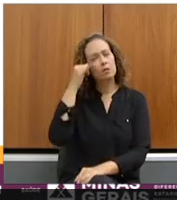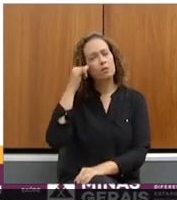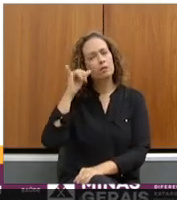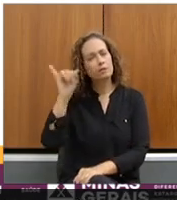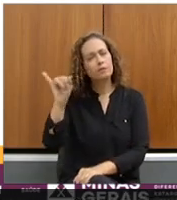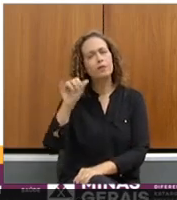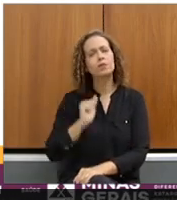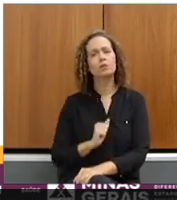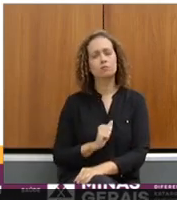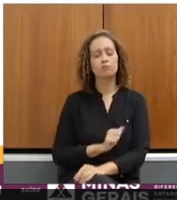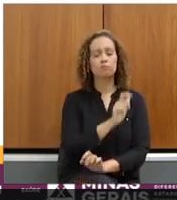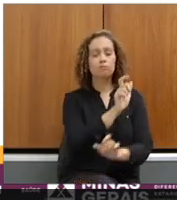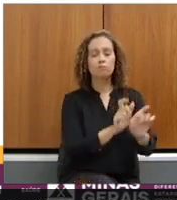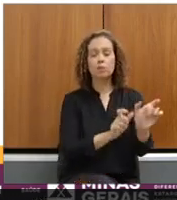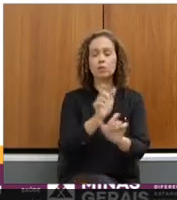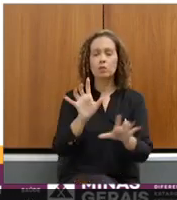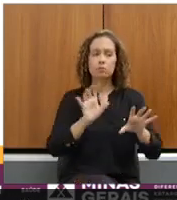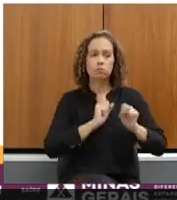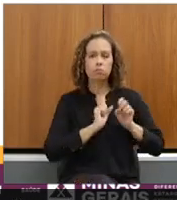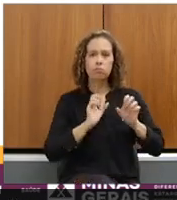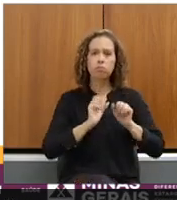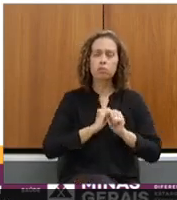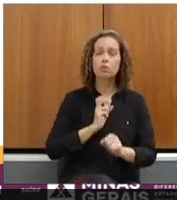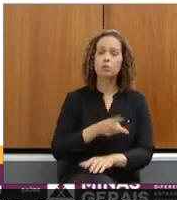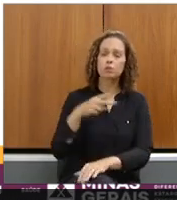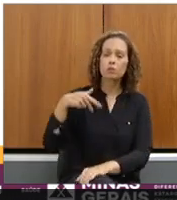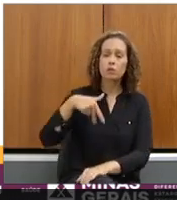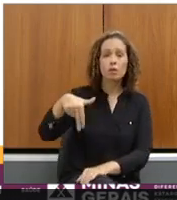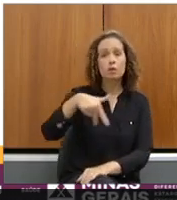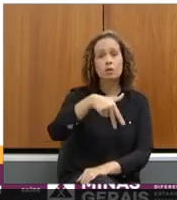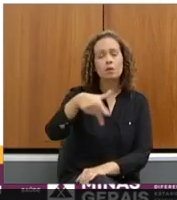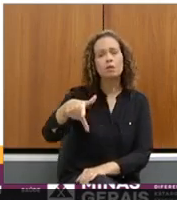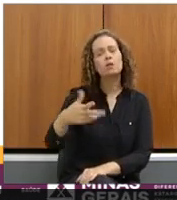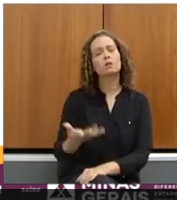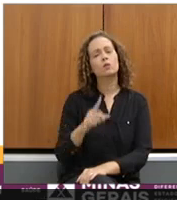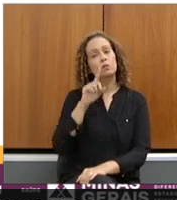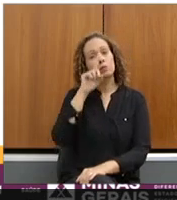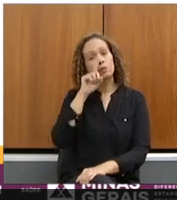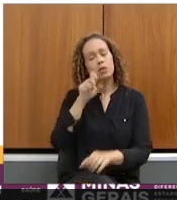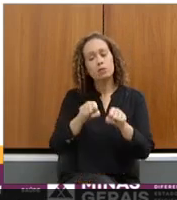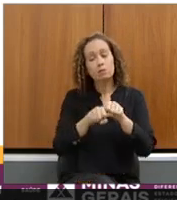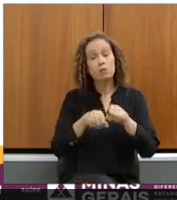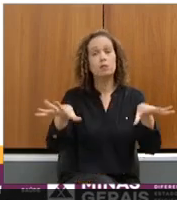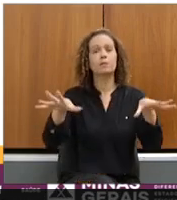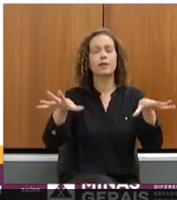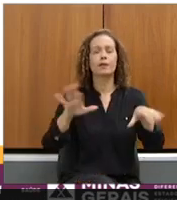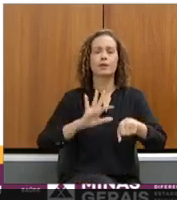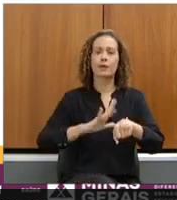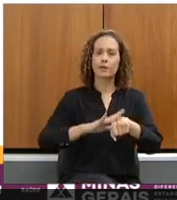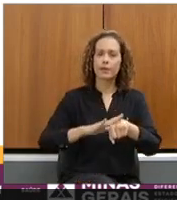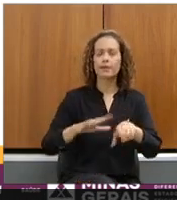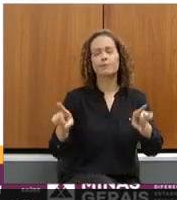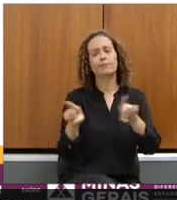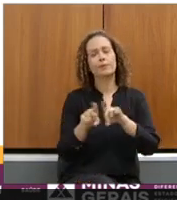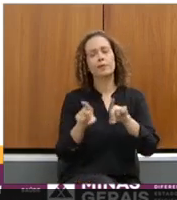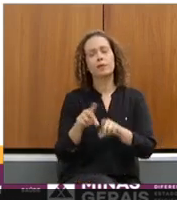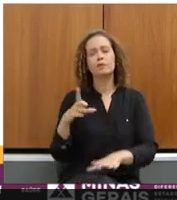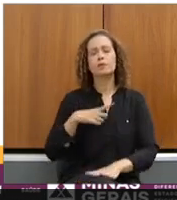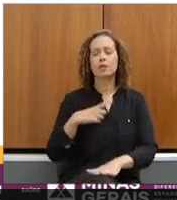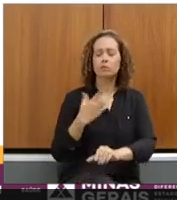que contactantes continuem andando e correndo o risco de espalhar a doença Além disso também nós temos